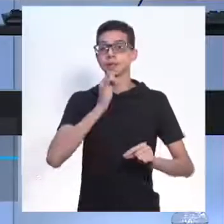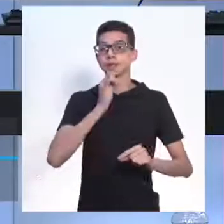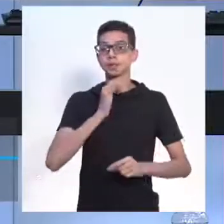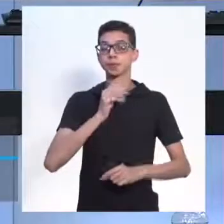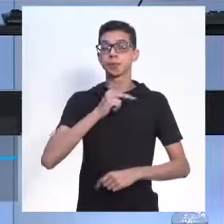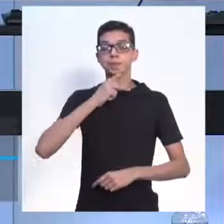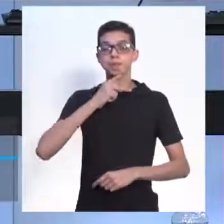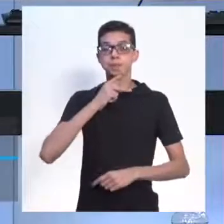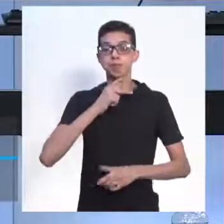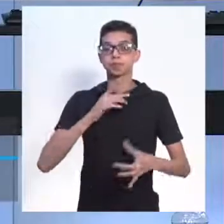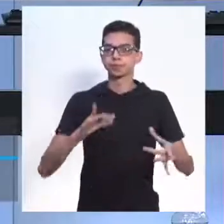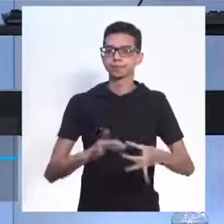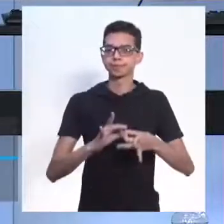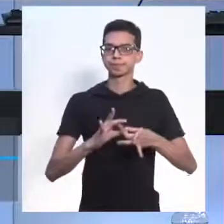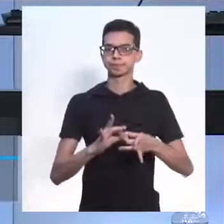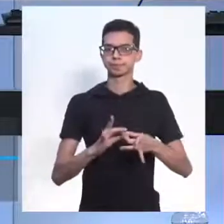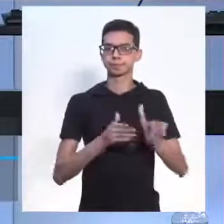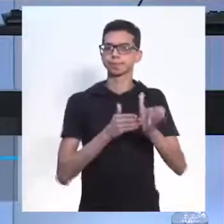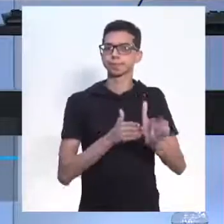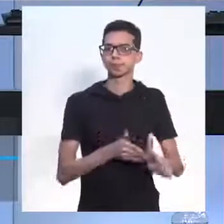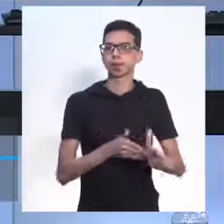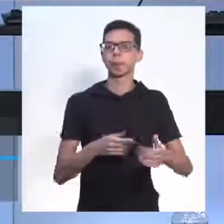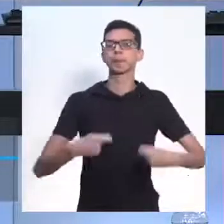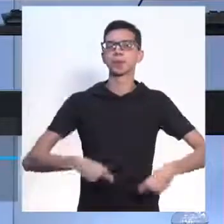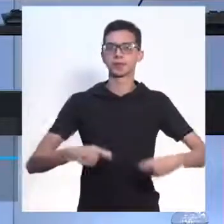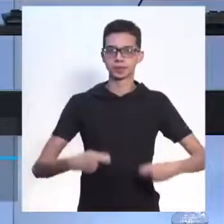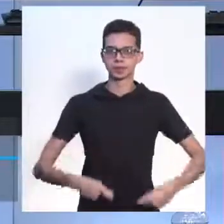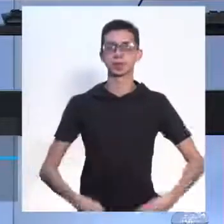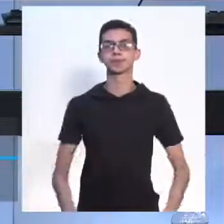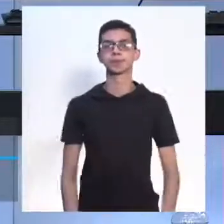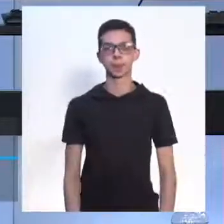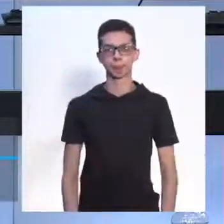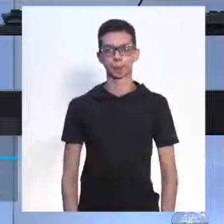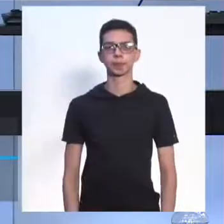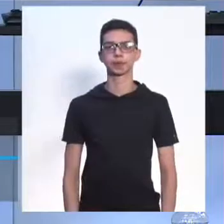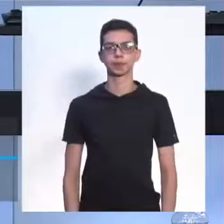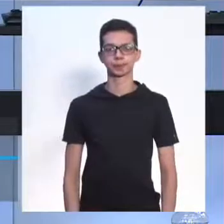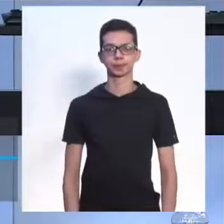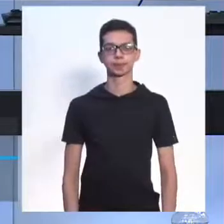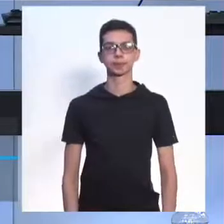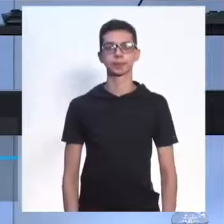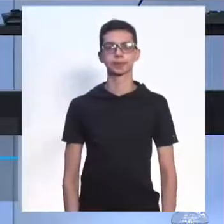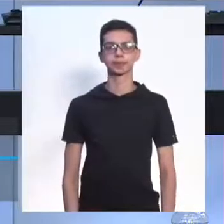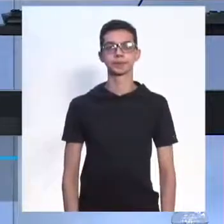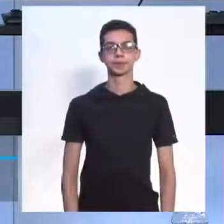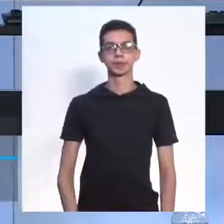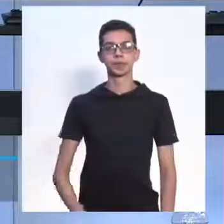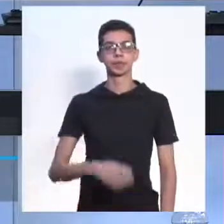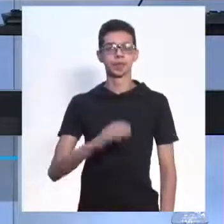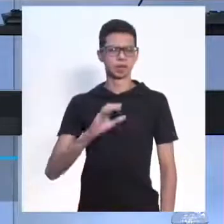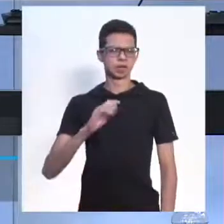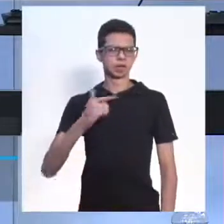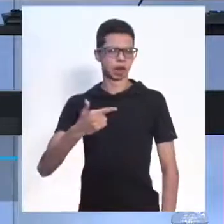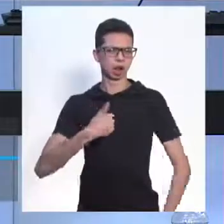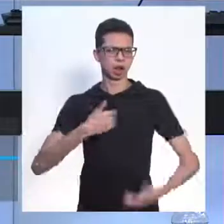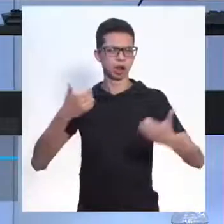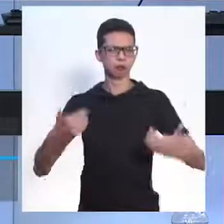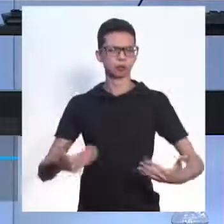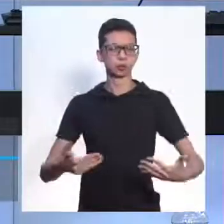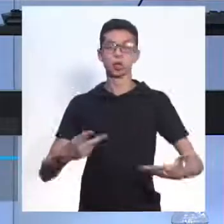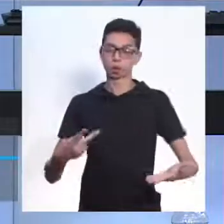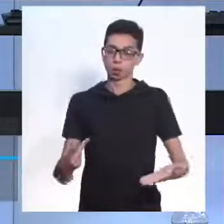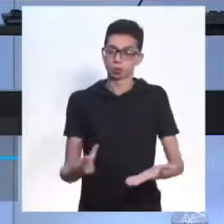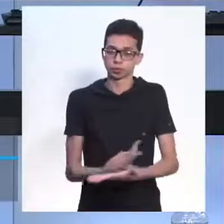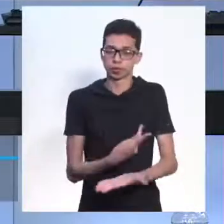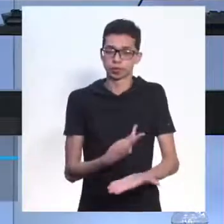não existe um vínculo é dentro dos princípios de determinados partidos é claro que na teoria acontece